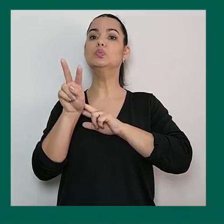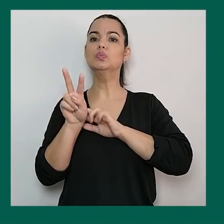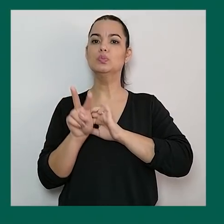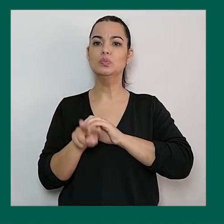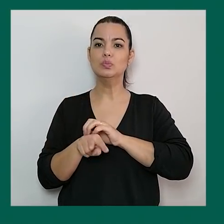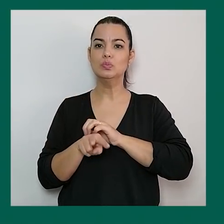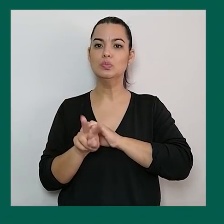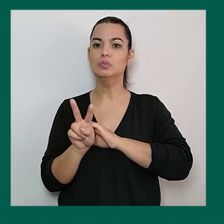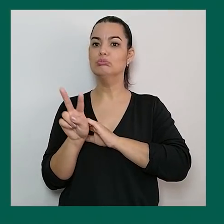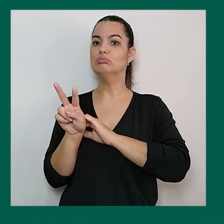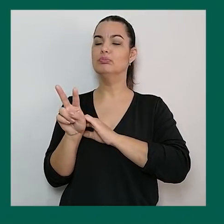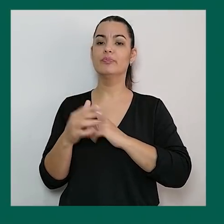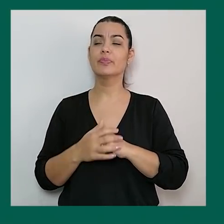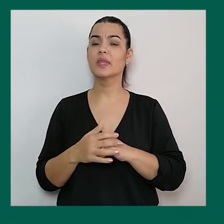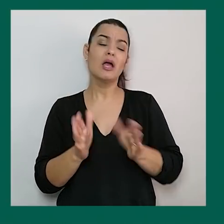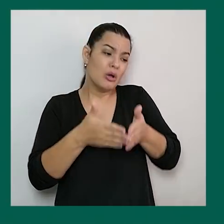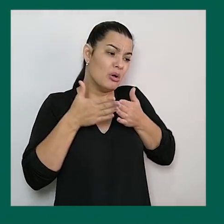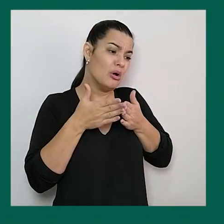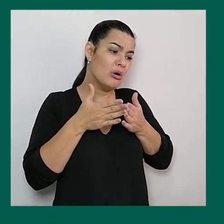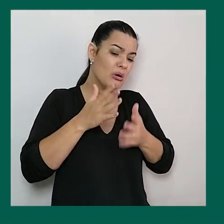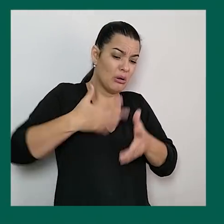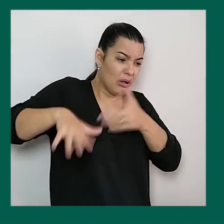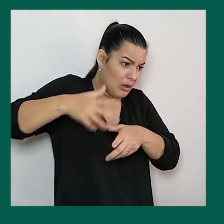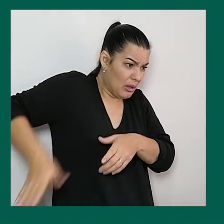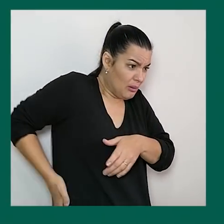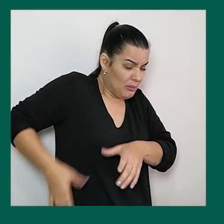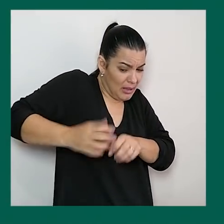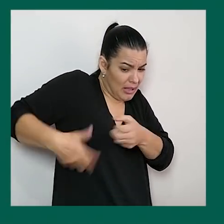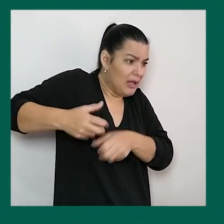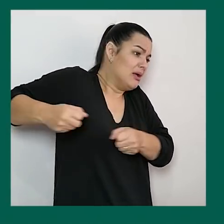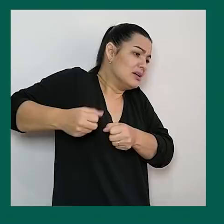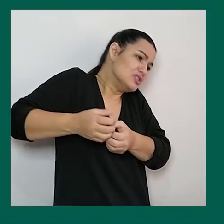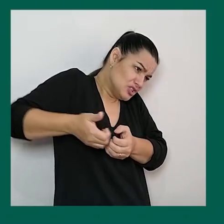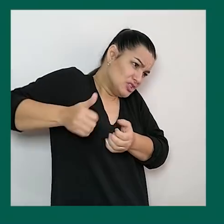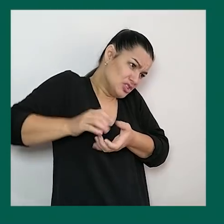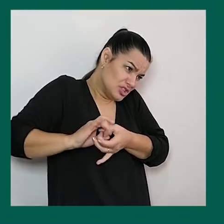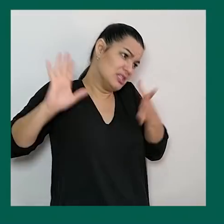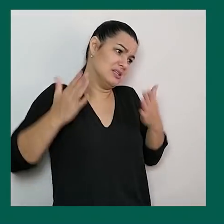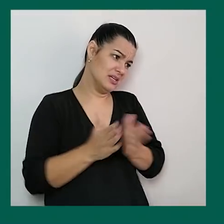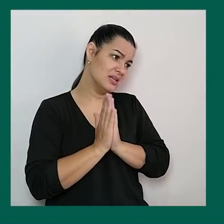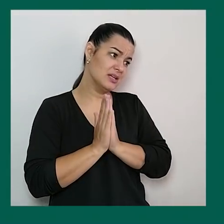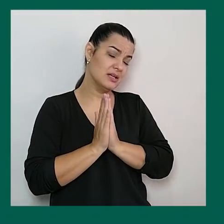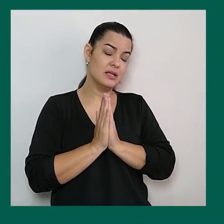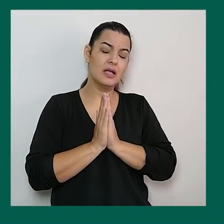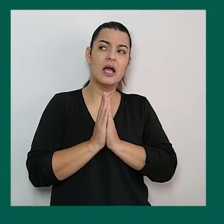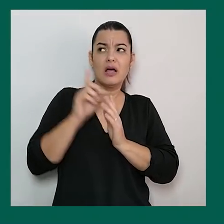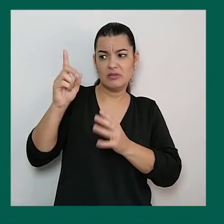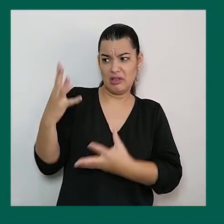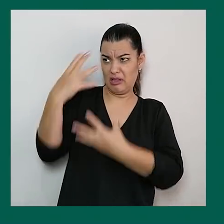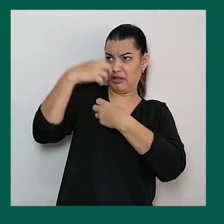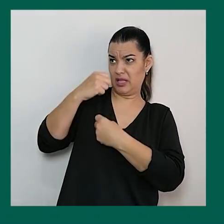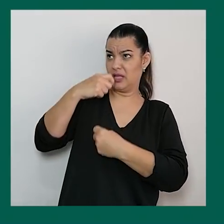concha. "Por favor, me desamarre", implorou o gato do mato. "Você não vai me pegar depois que